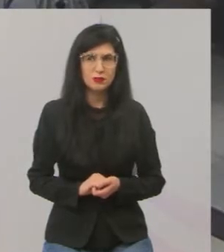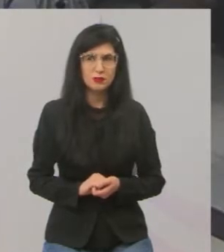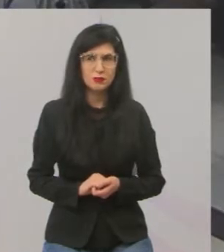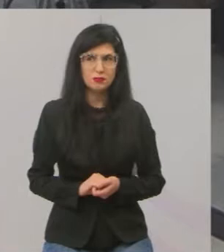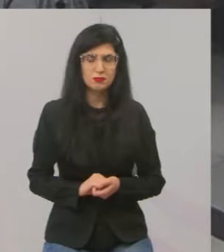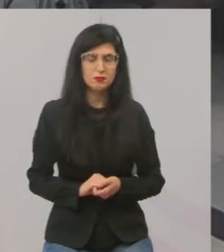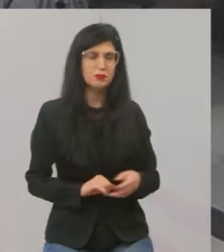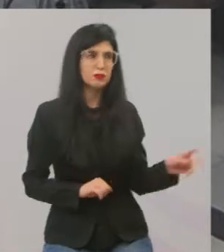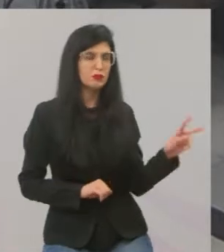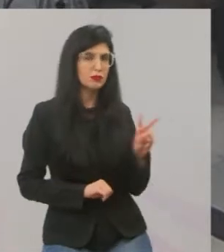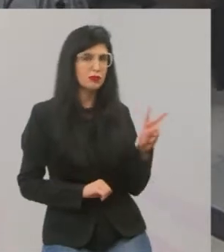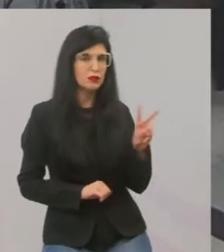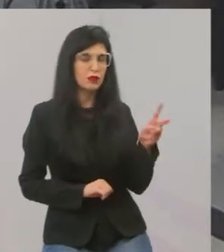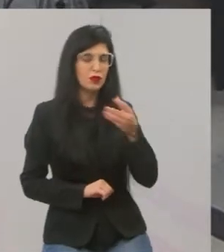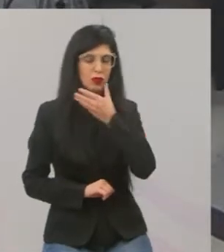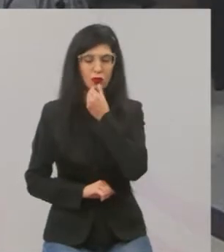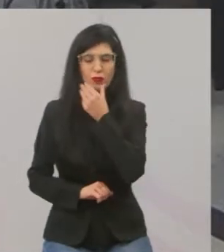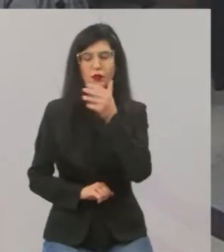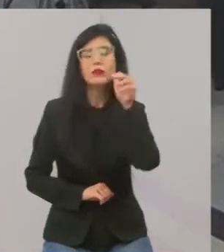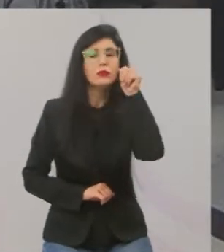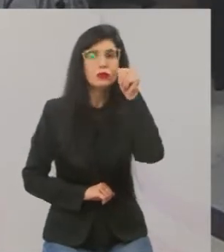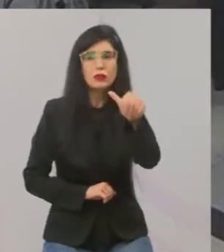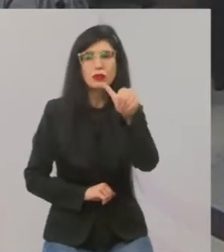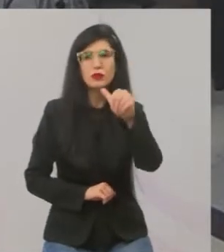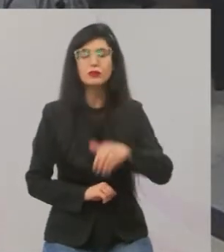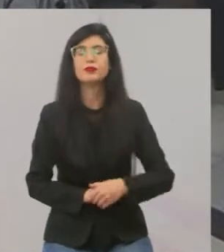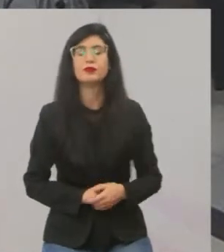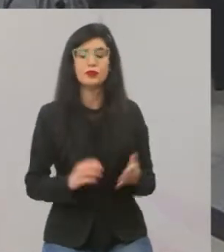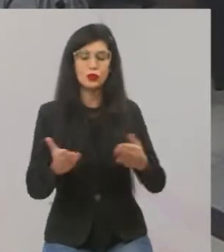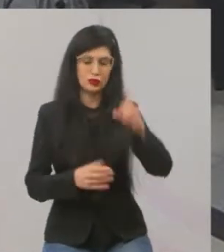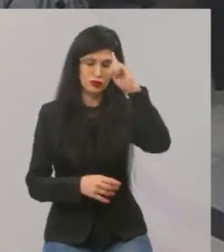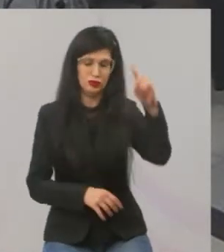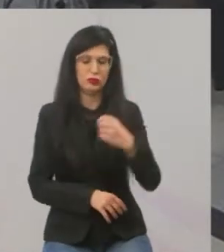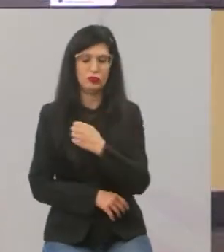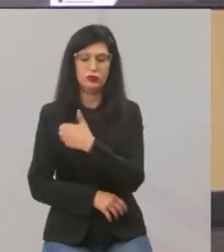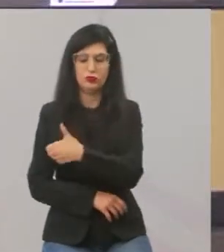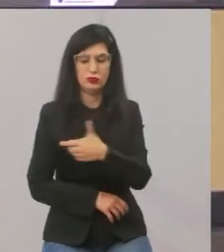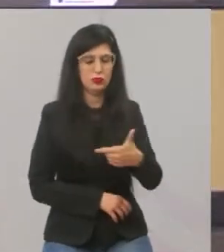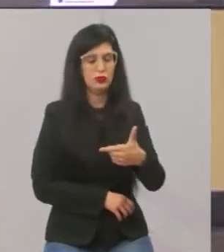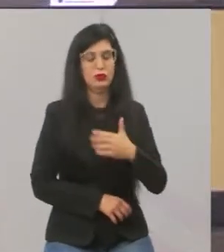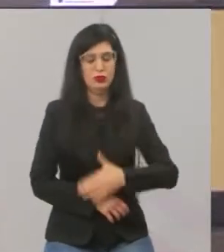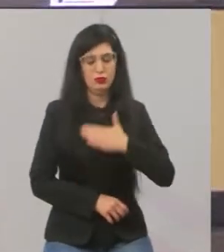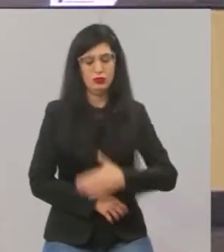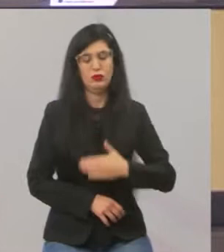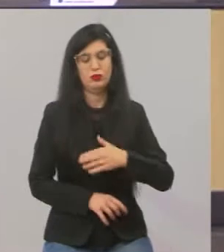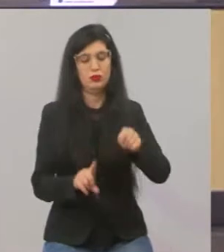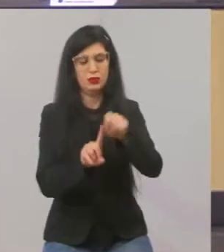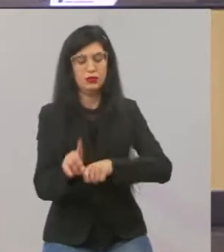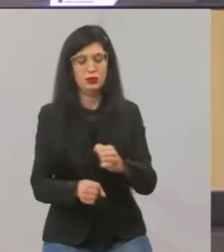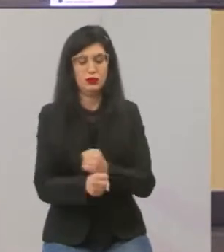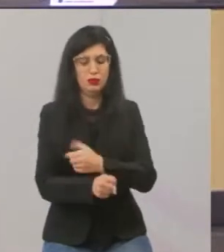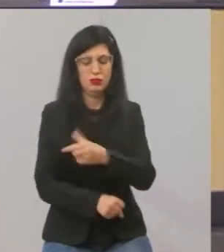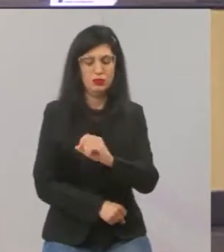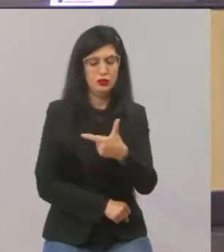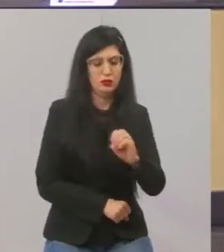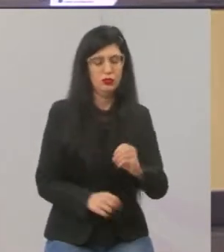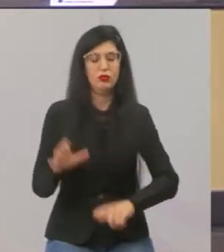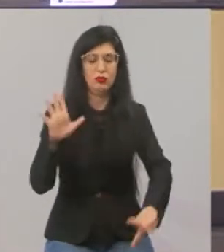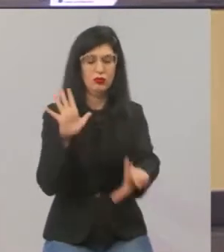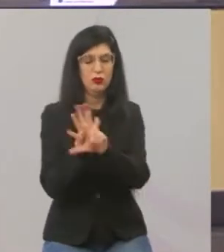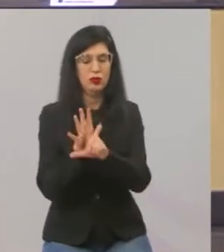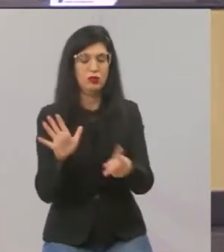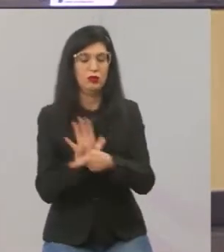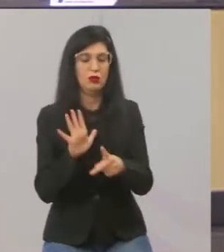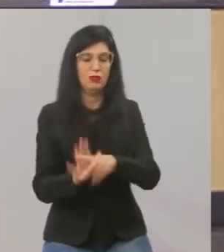Senhoras vereadoras, senhores vereadores, na presente data de 12 de agosto de 2020, nos termos da Lei Orgânica